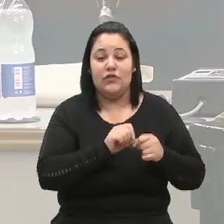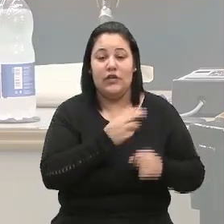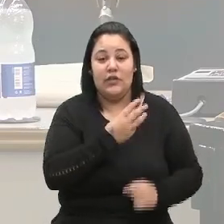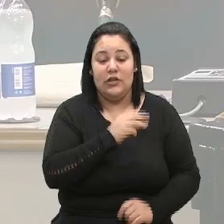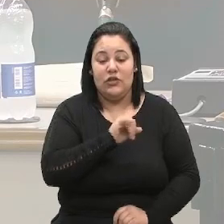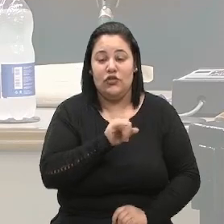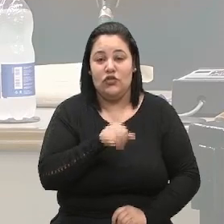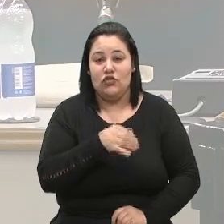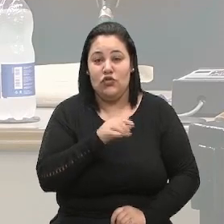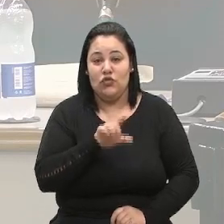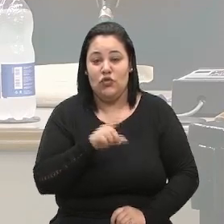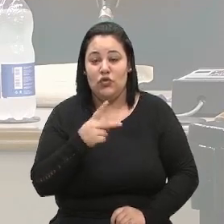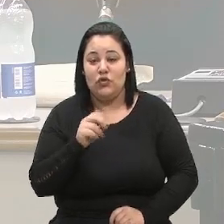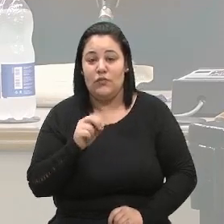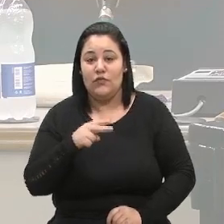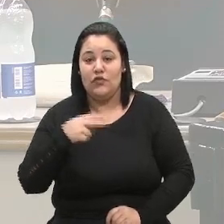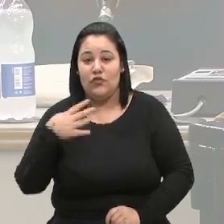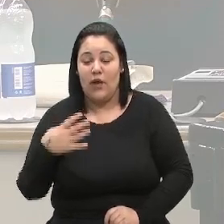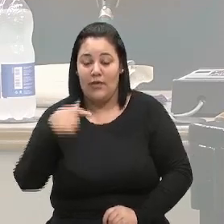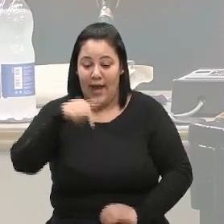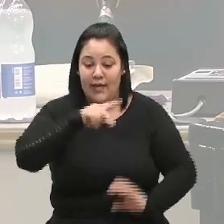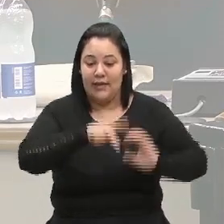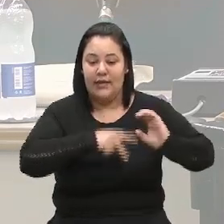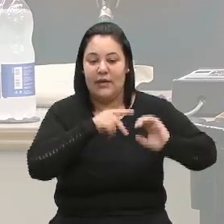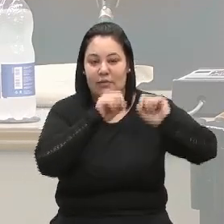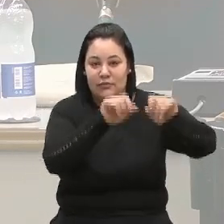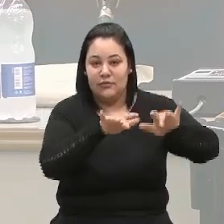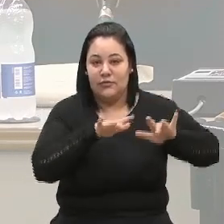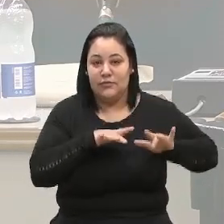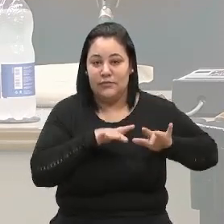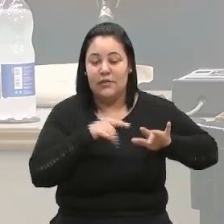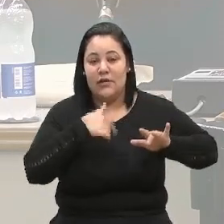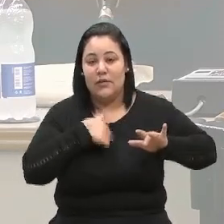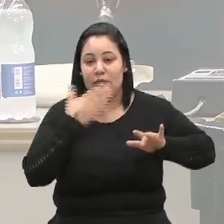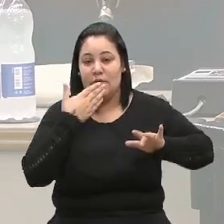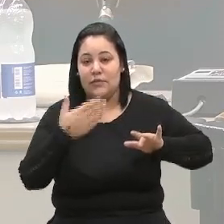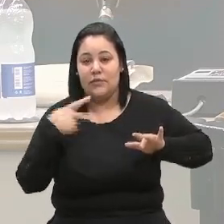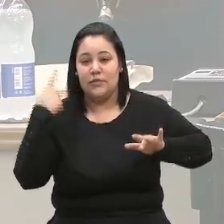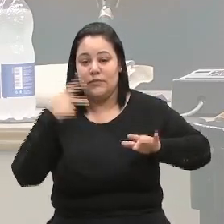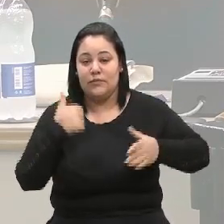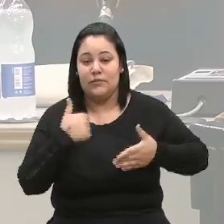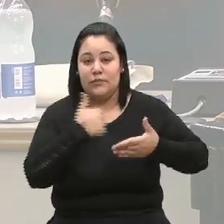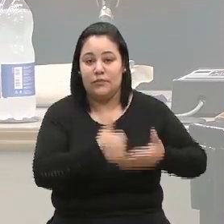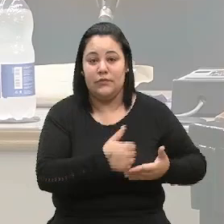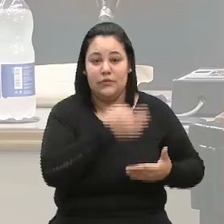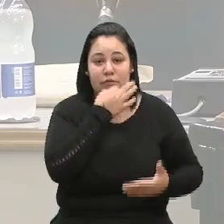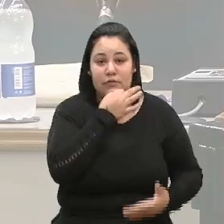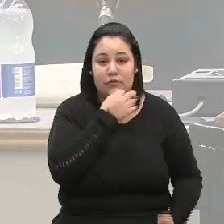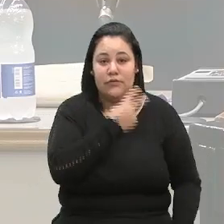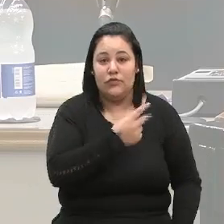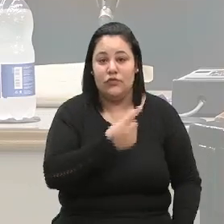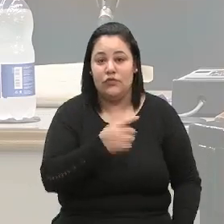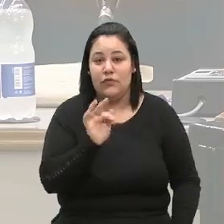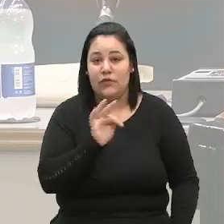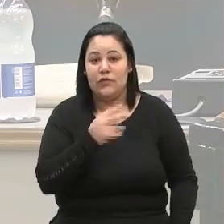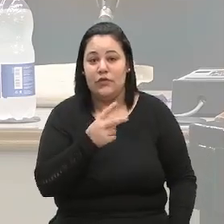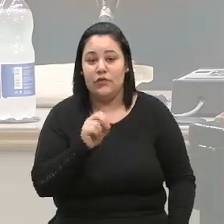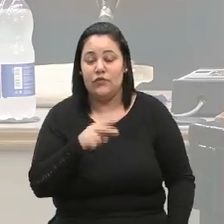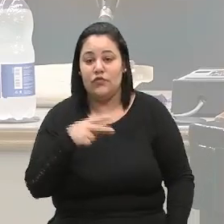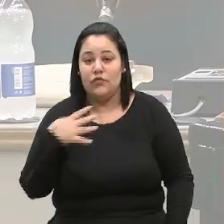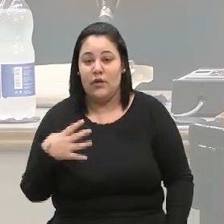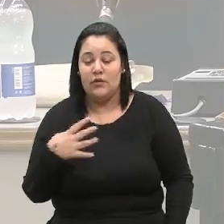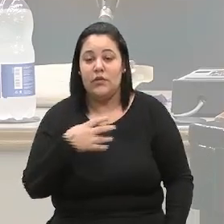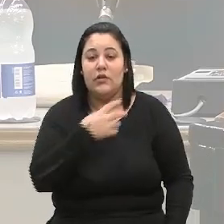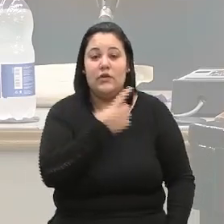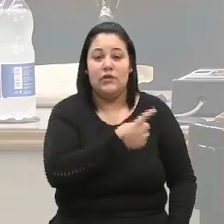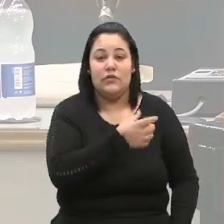Deputado Nadir Rossetti, contando com o apoio dos nobres pares. Caxias do Sul, 21 de fevereiro de 2024, 149 anos